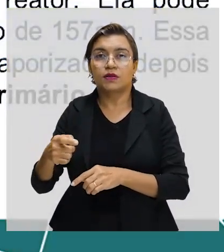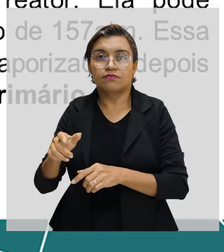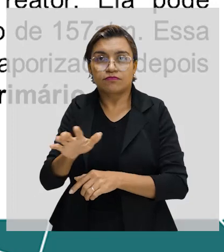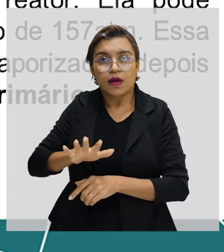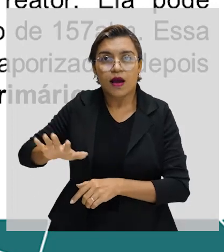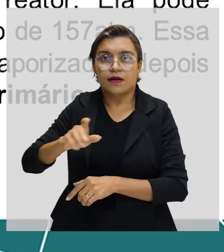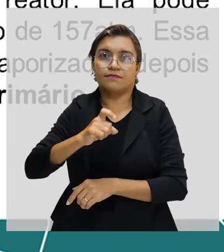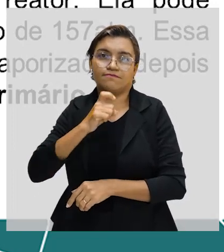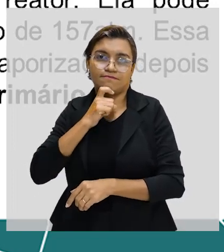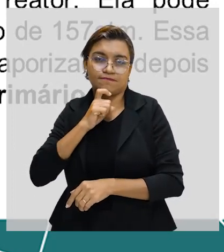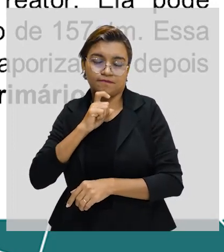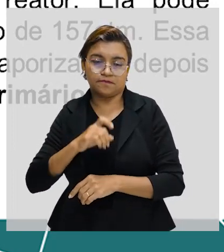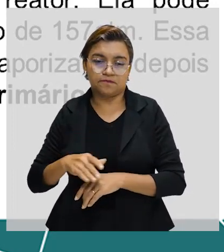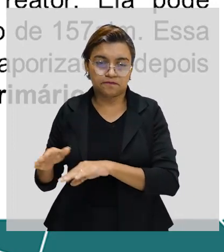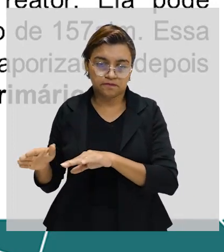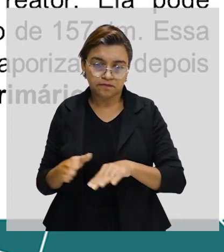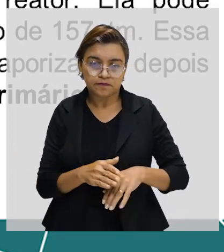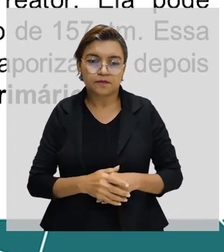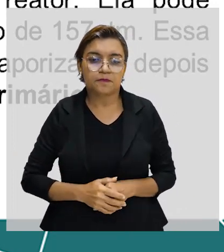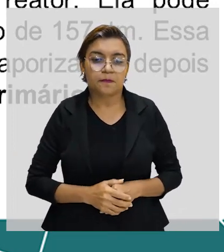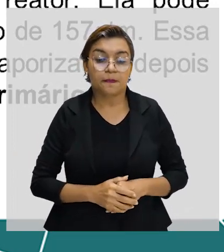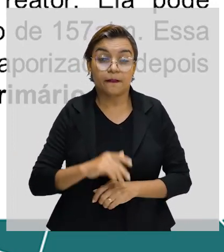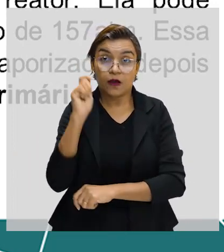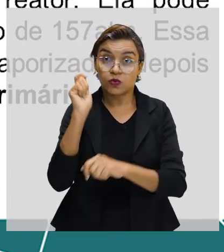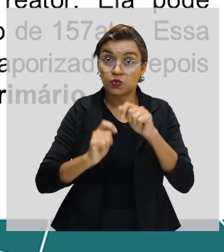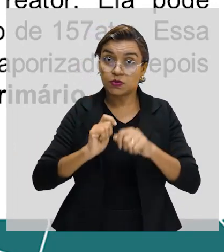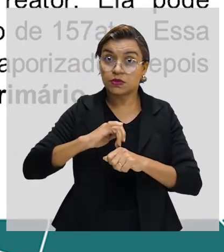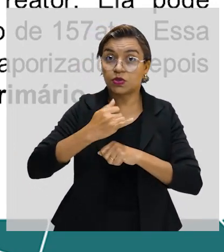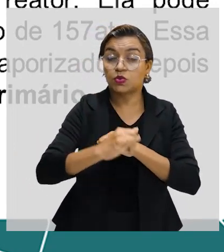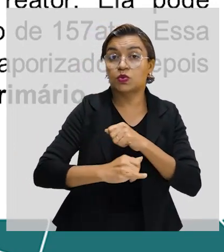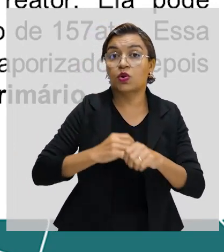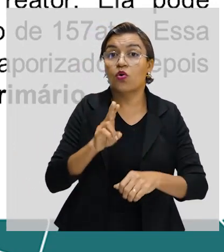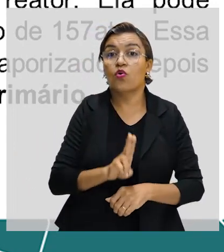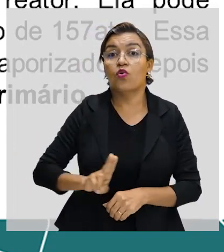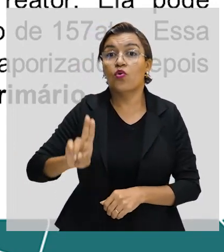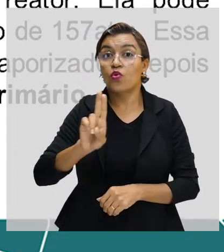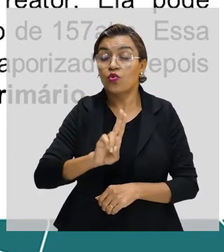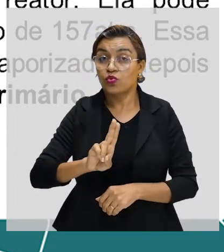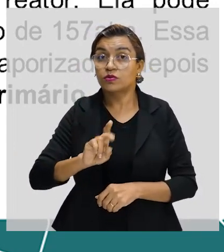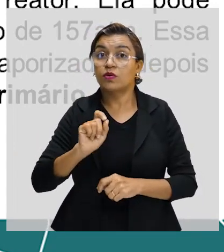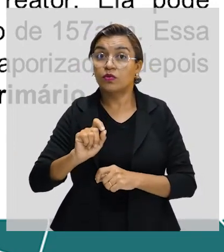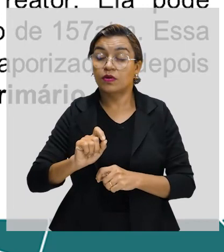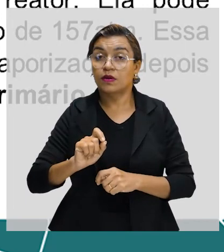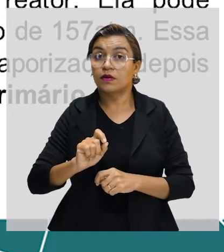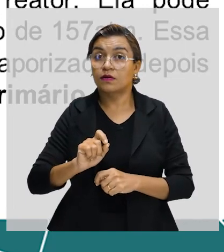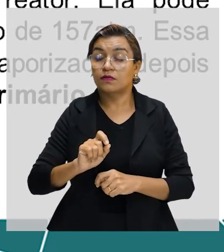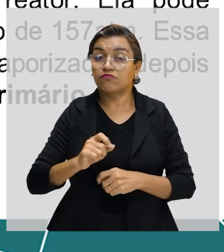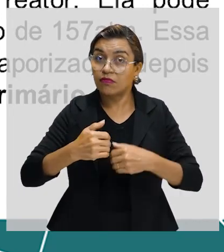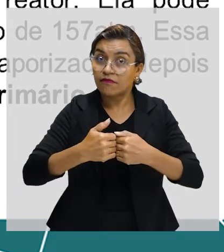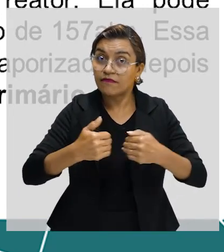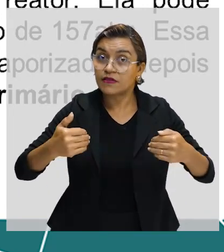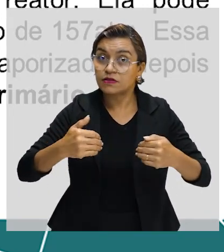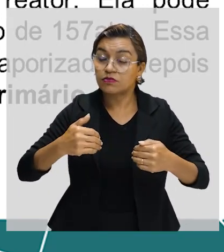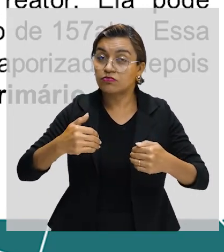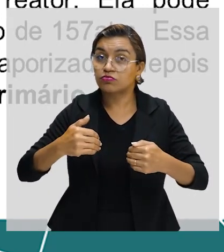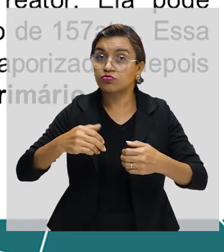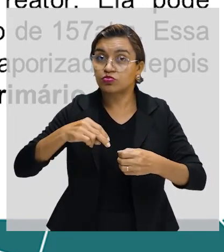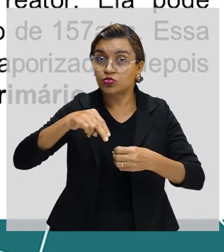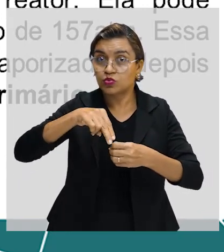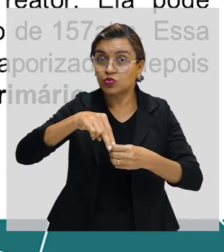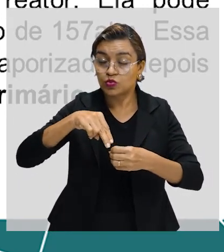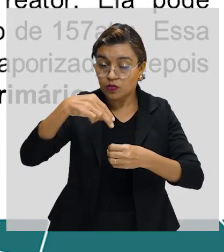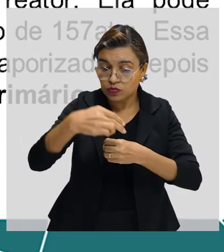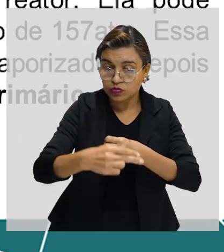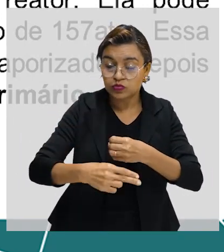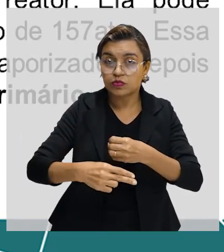Certo? Então vamos lá. As usinas nucleares utilizam o princípio da fissão nuclear, bem que nós já falamos, para a geração de energia,